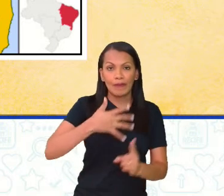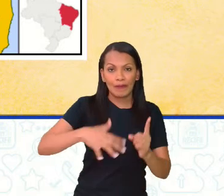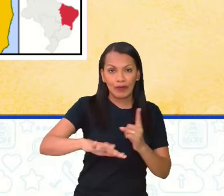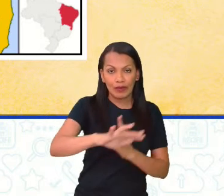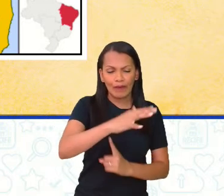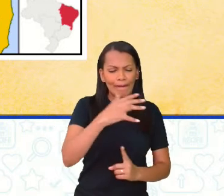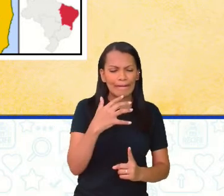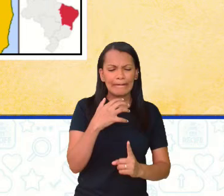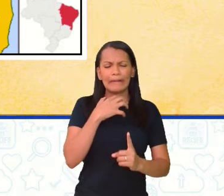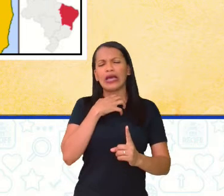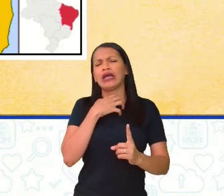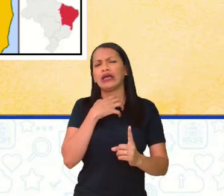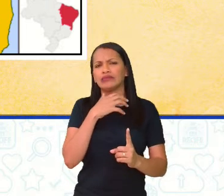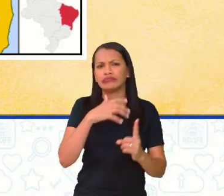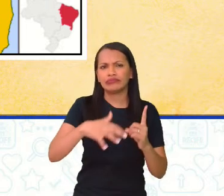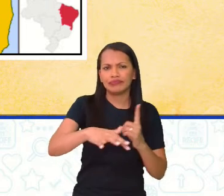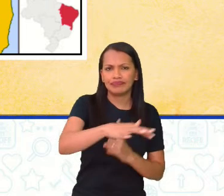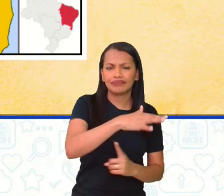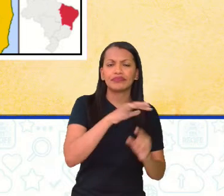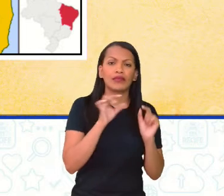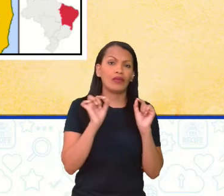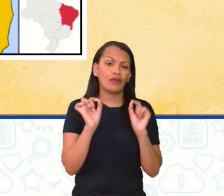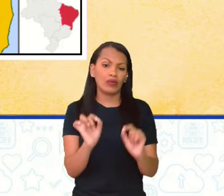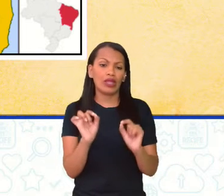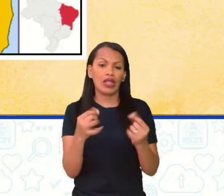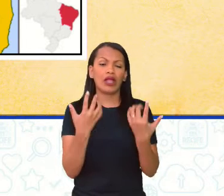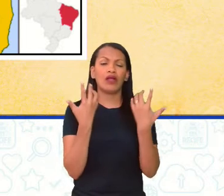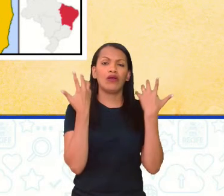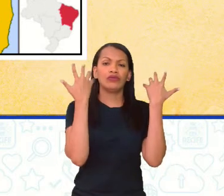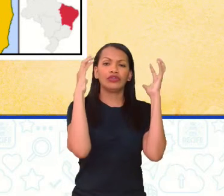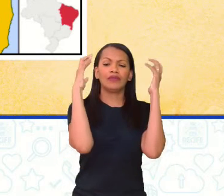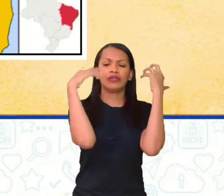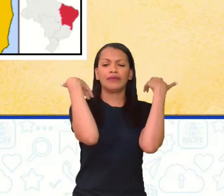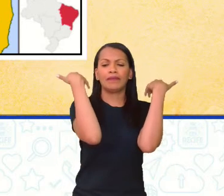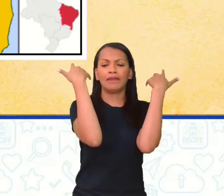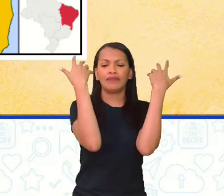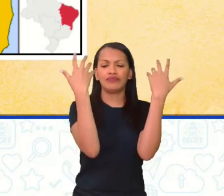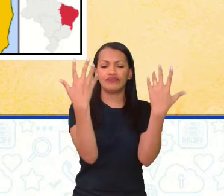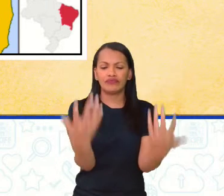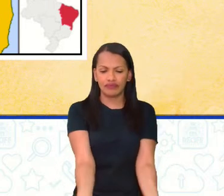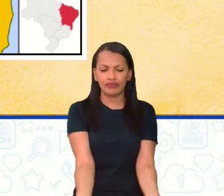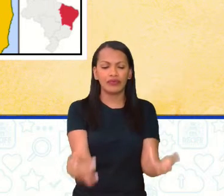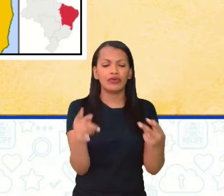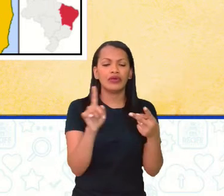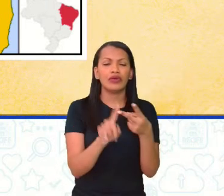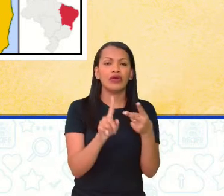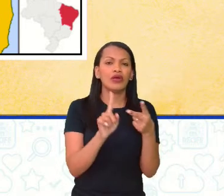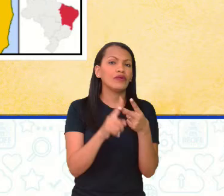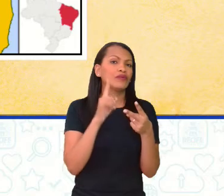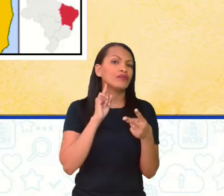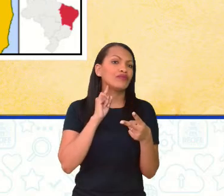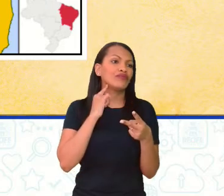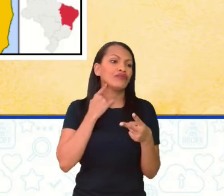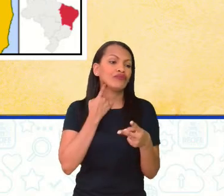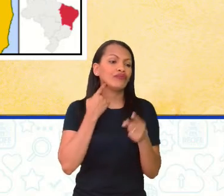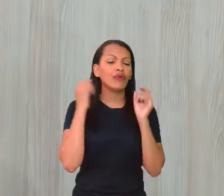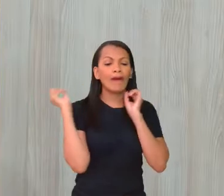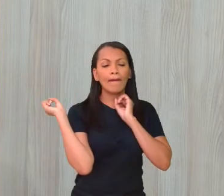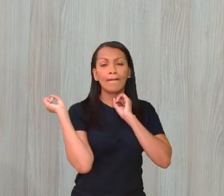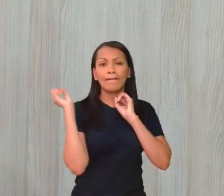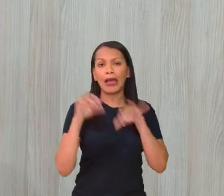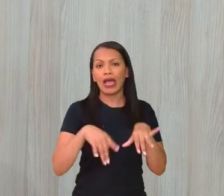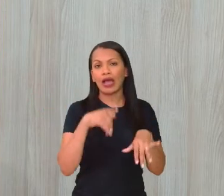da questão ambiental, né? Aí vem desmatamento, aí vem a questão da poluição dos corpos hídricos, tem muita